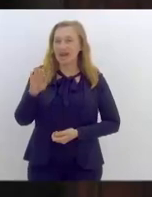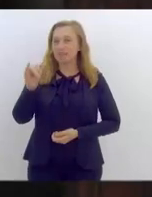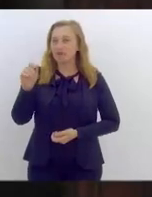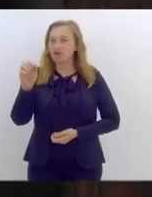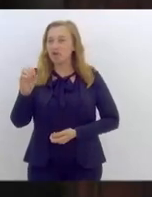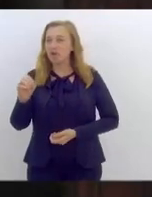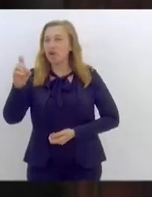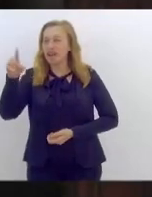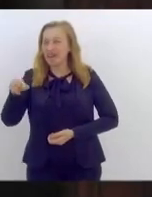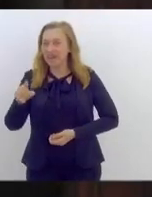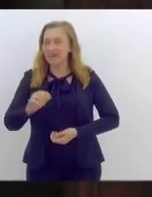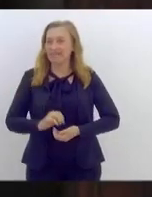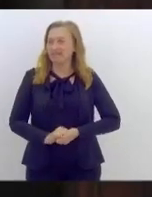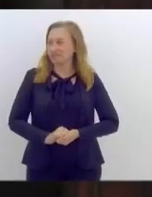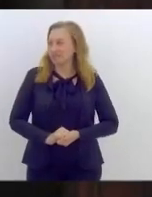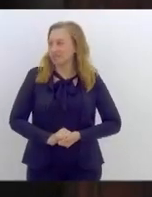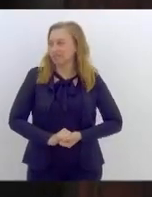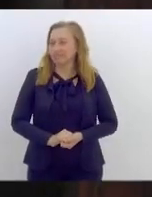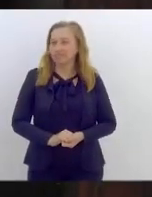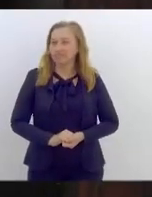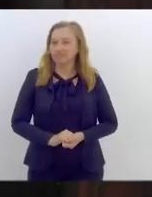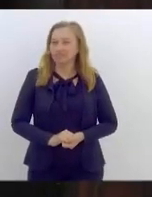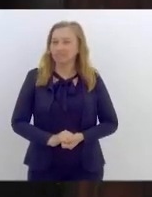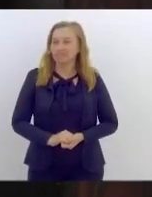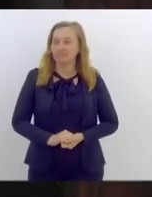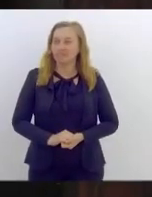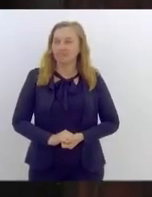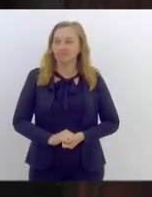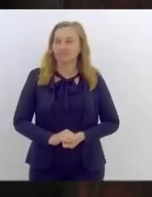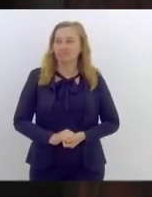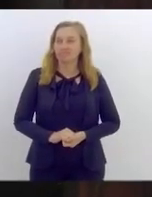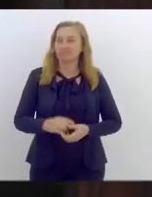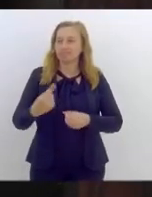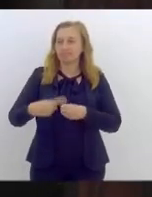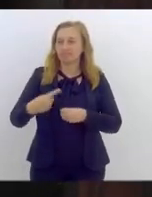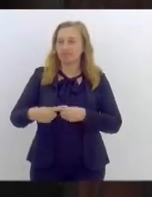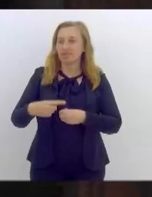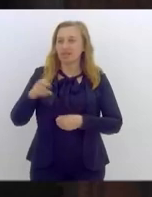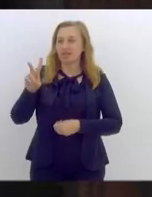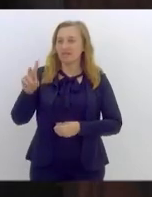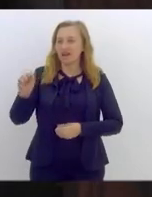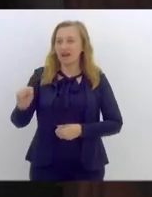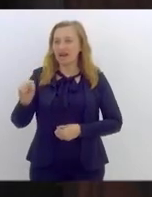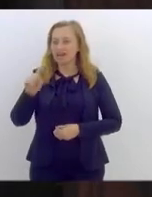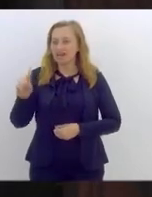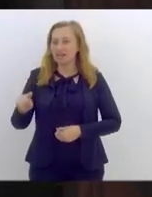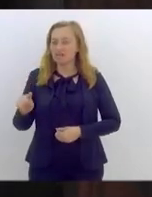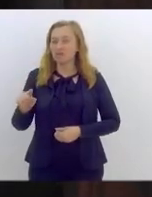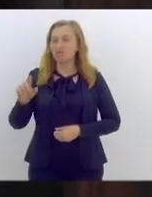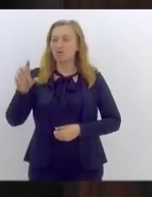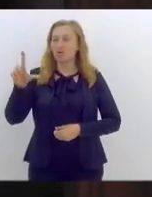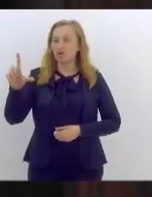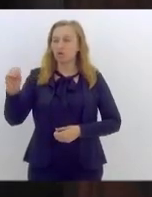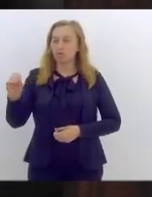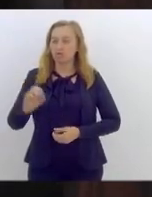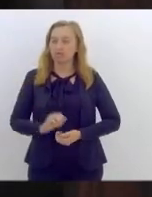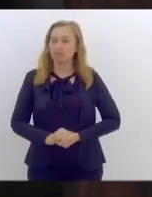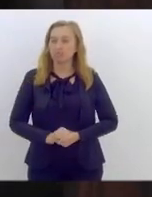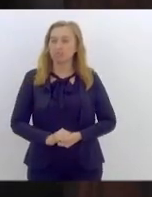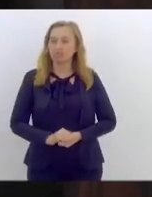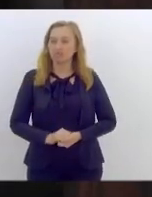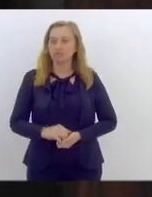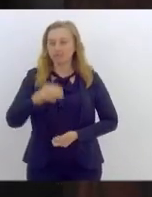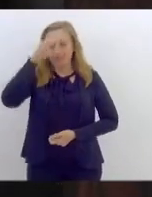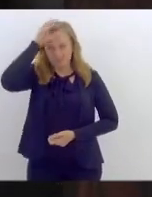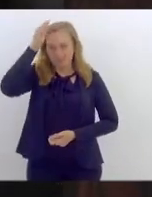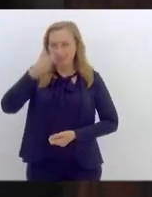enraizou há 57 anos no bairro de Vaz Lobo. E lá nós resistimos. Então, é minha